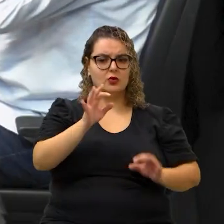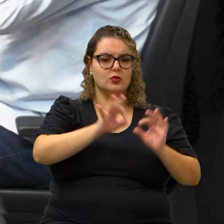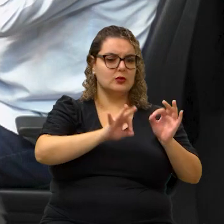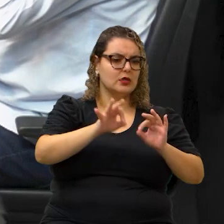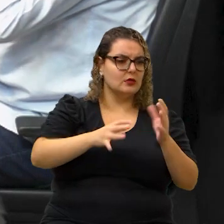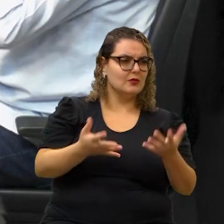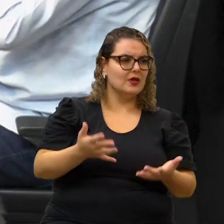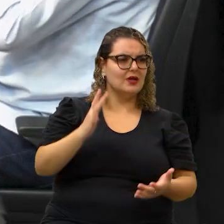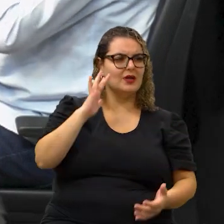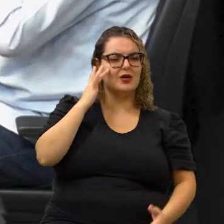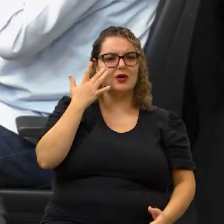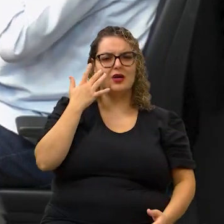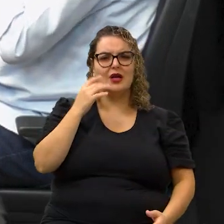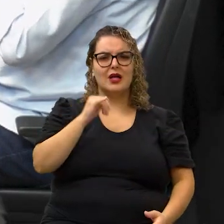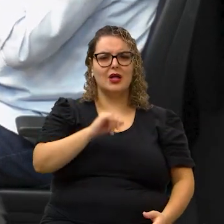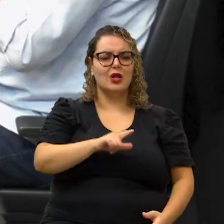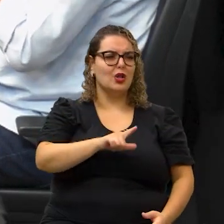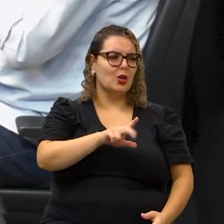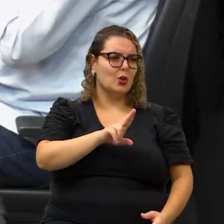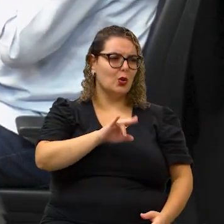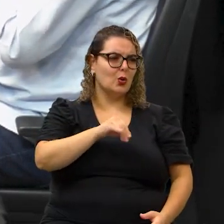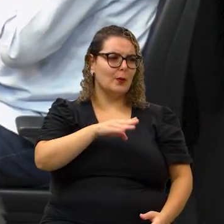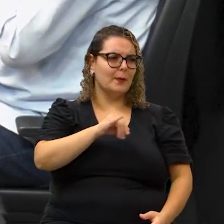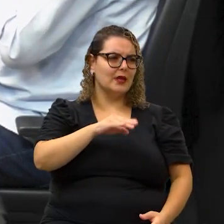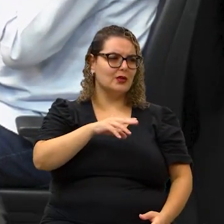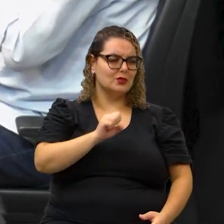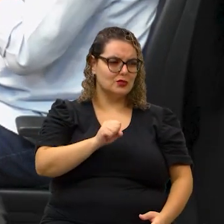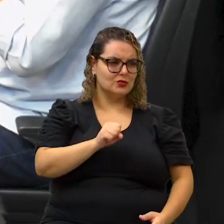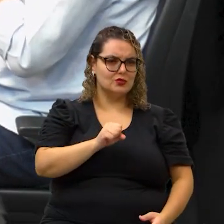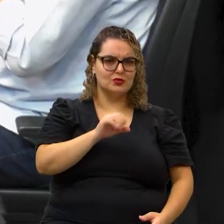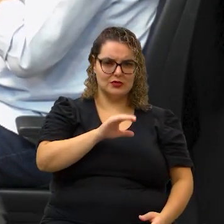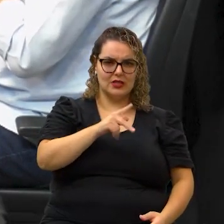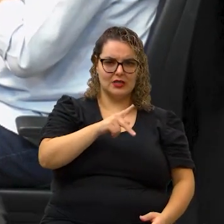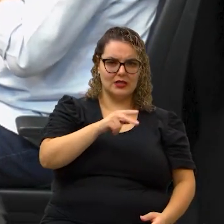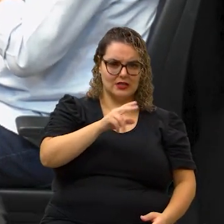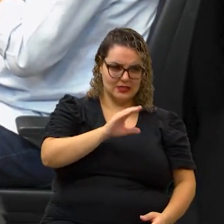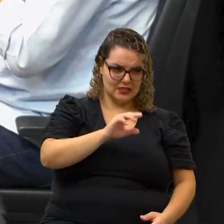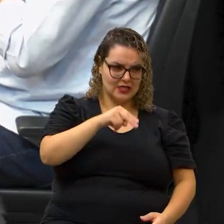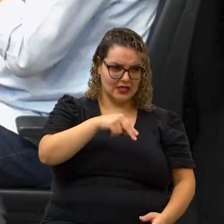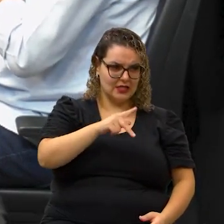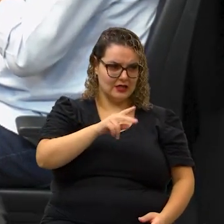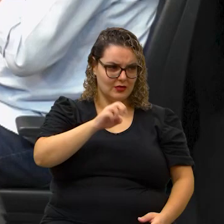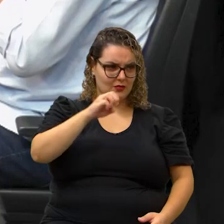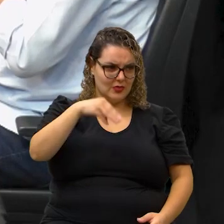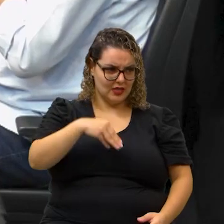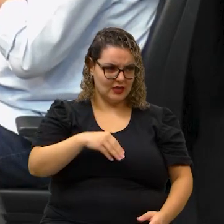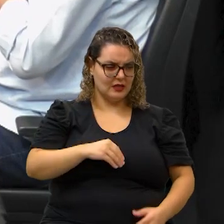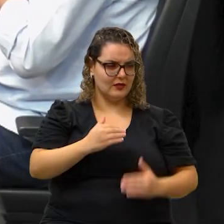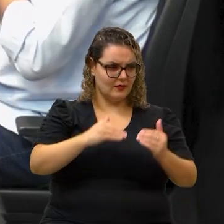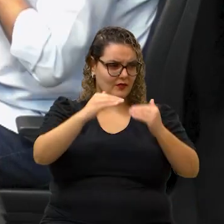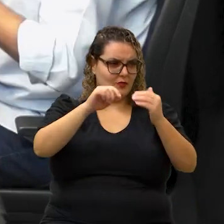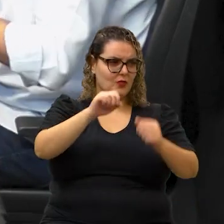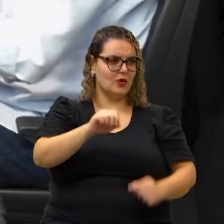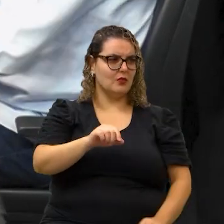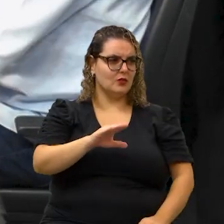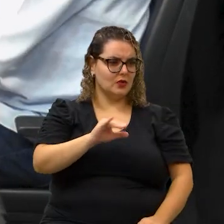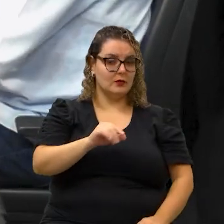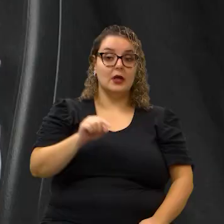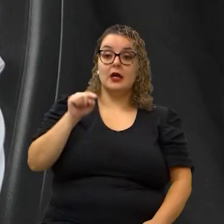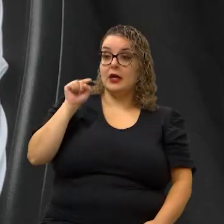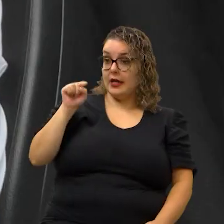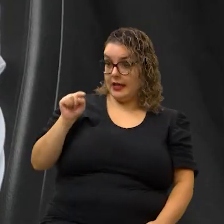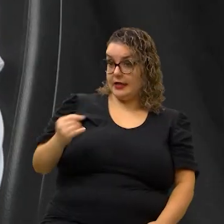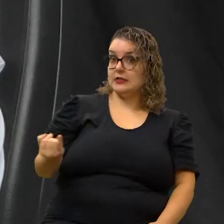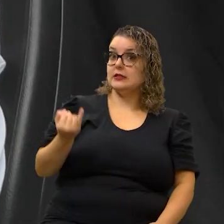daquele projeto, acho que é Luminous, né, do CNPEM, que faz a formação dos cientistas ou não? Isso,